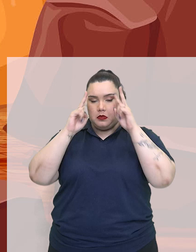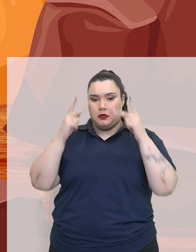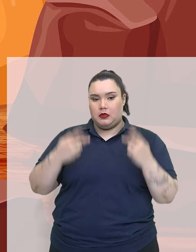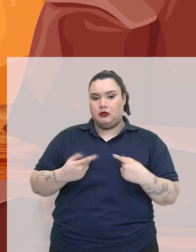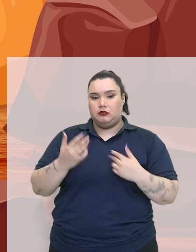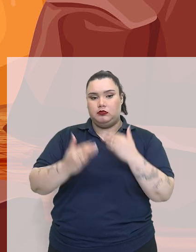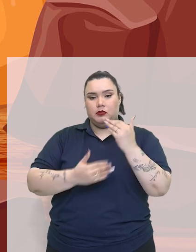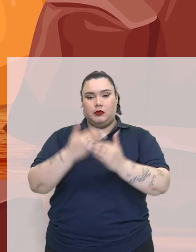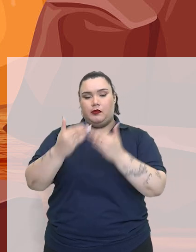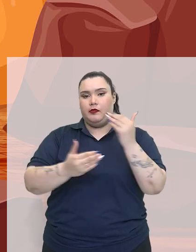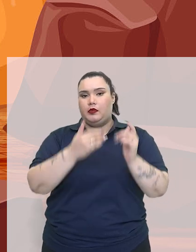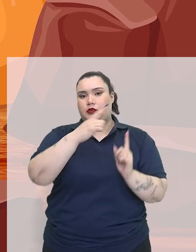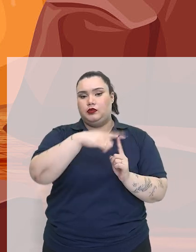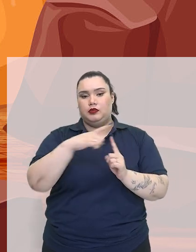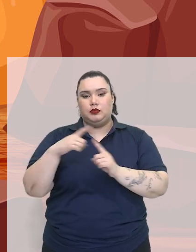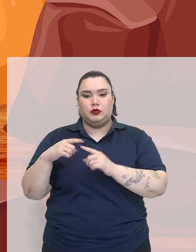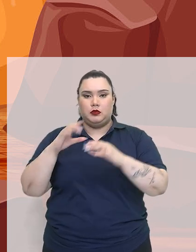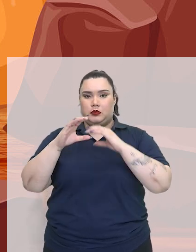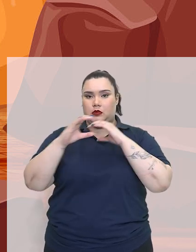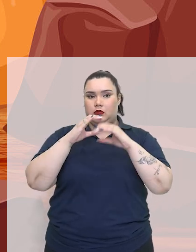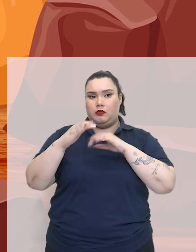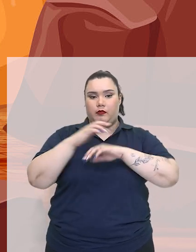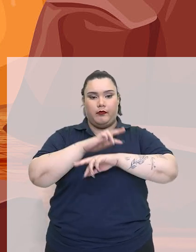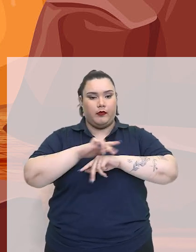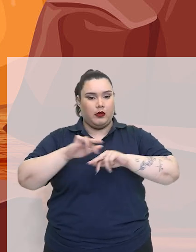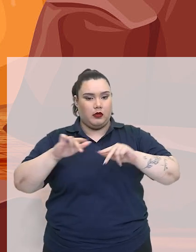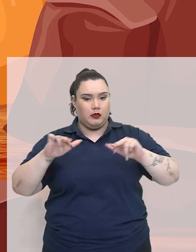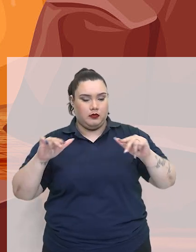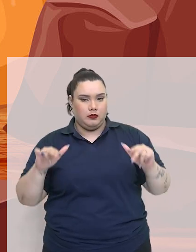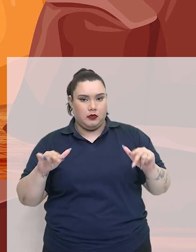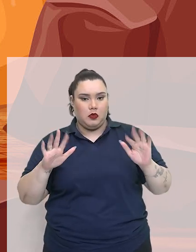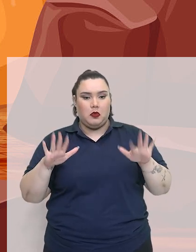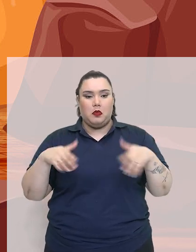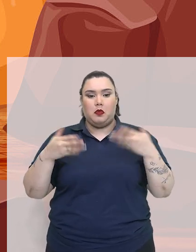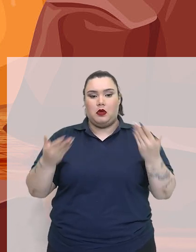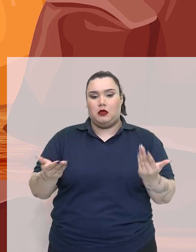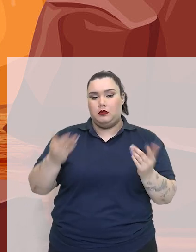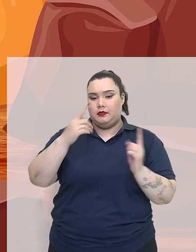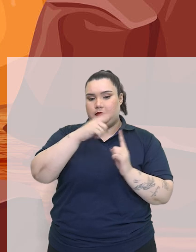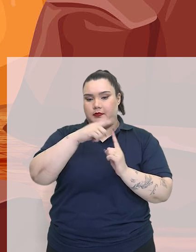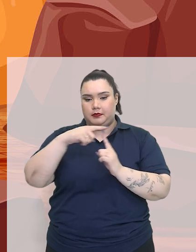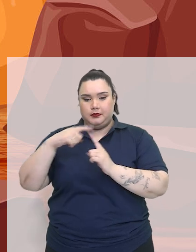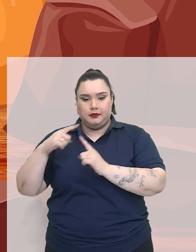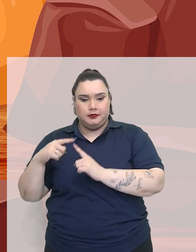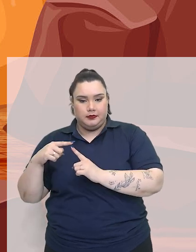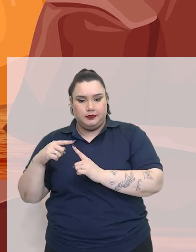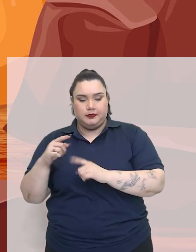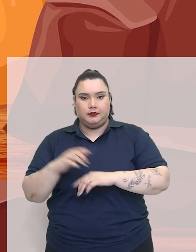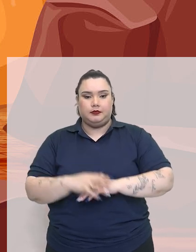humanos desenvolveram diferentes formas de comunicação. Então, quais são essas formas de comunicação?